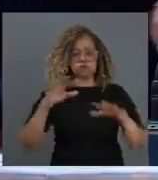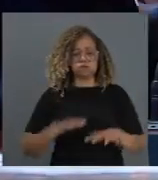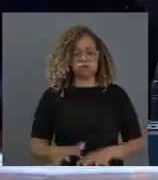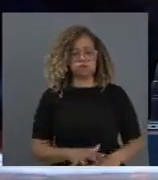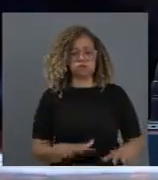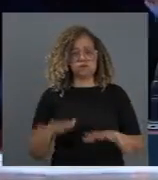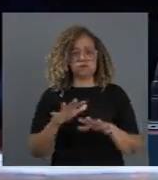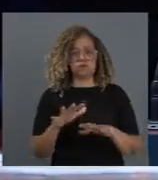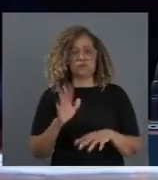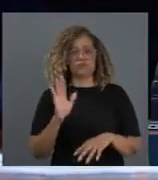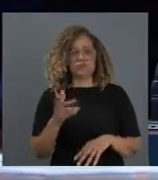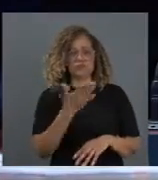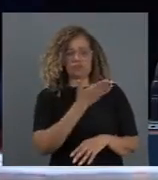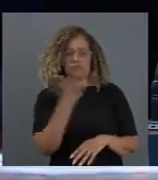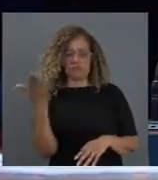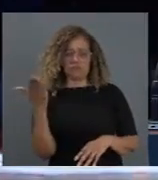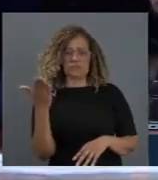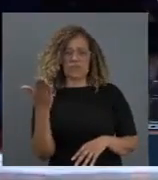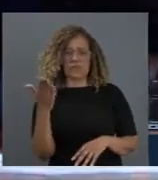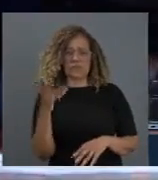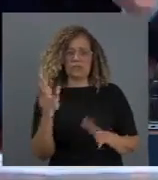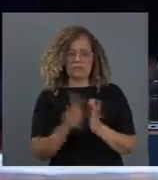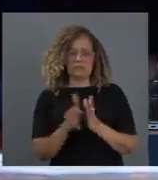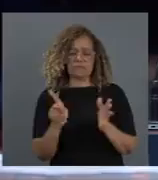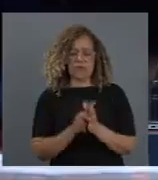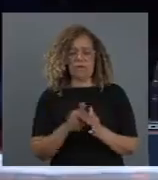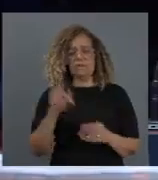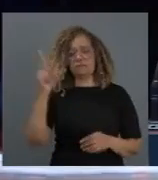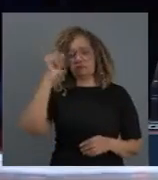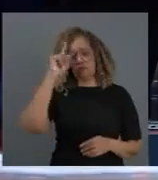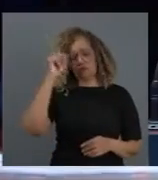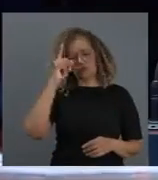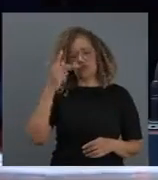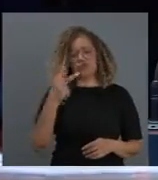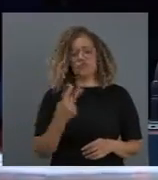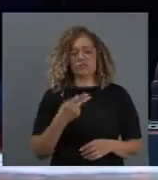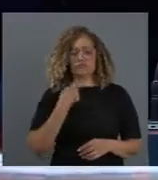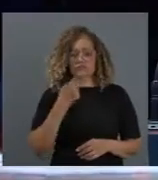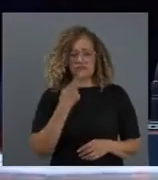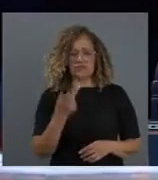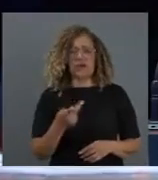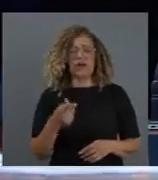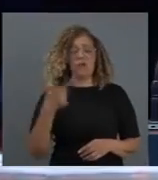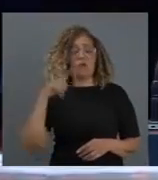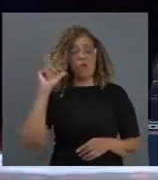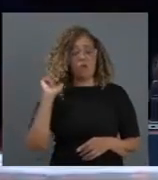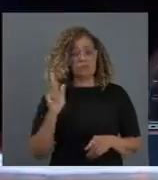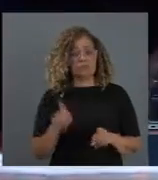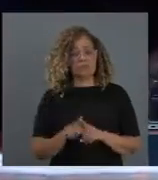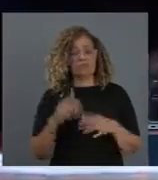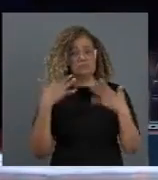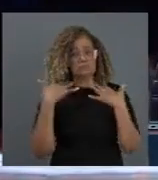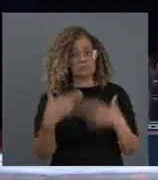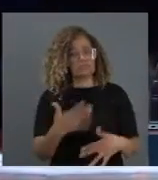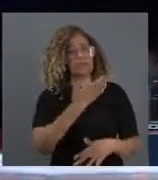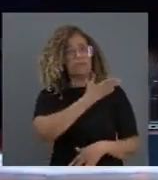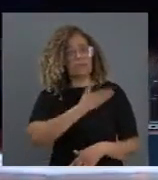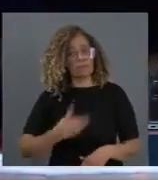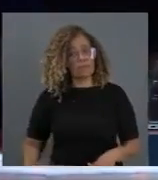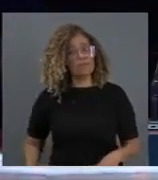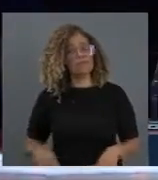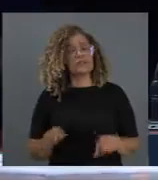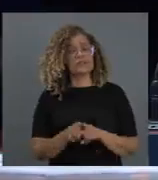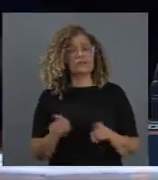os 3 senadores do Rio Grande praticamente todo dia falam aqui na casa. Tivemos ontem ainda uma audiência pública